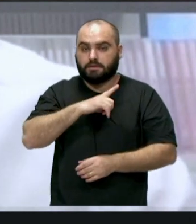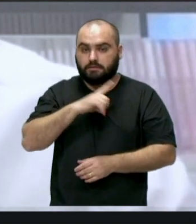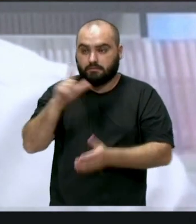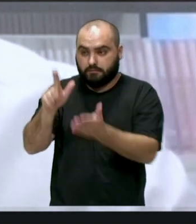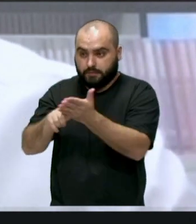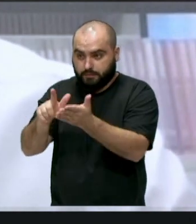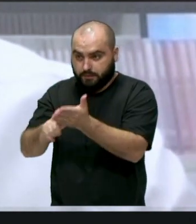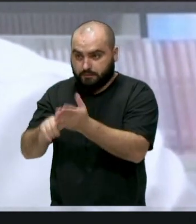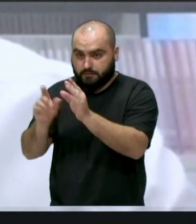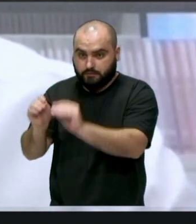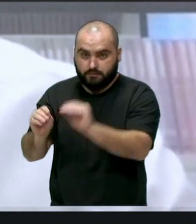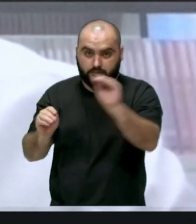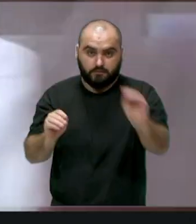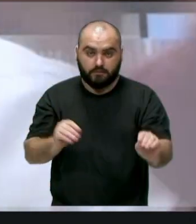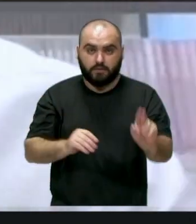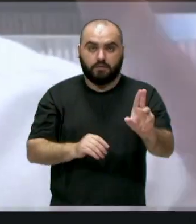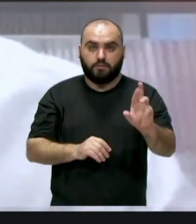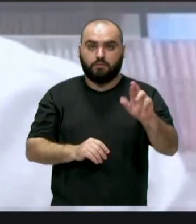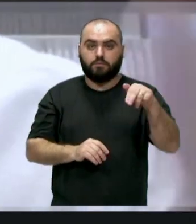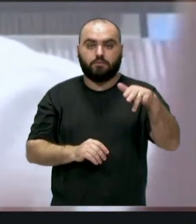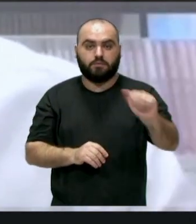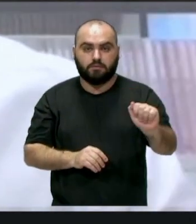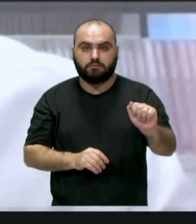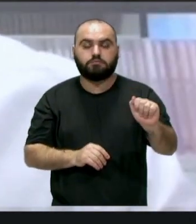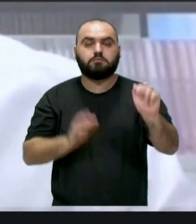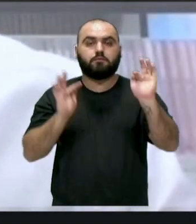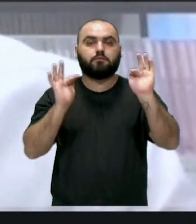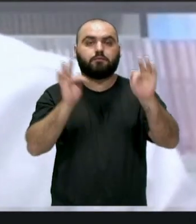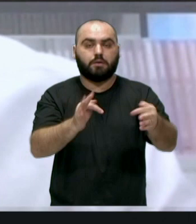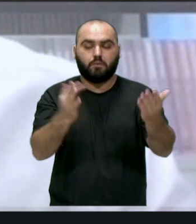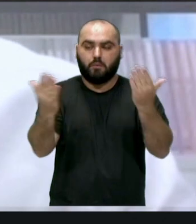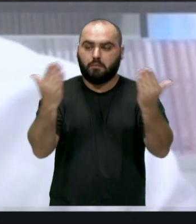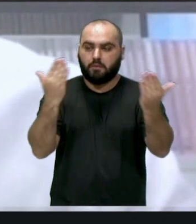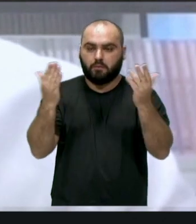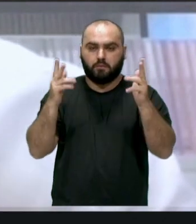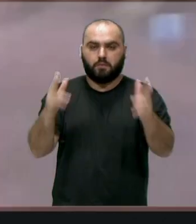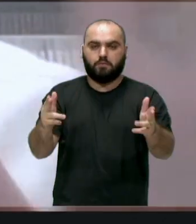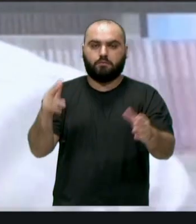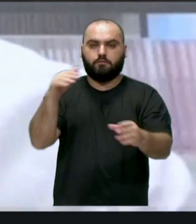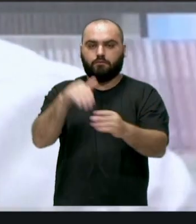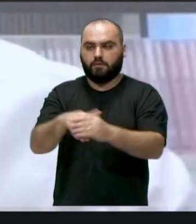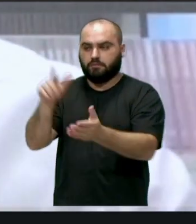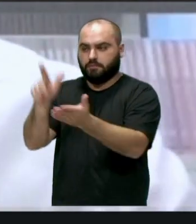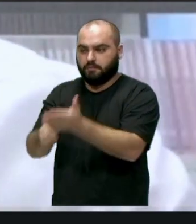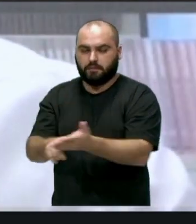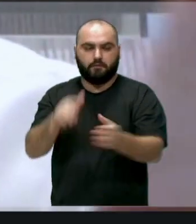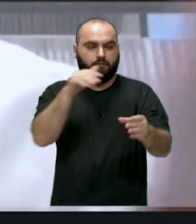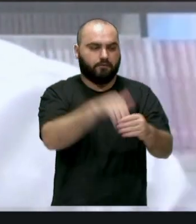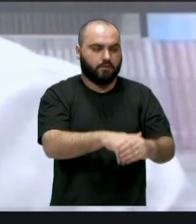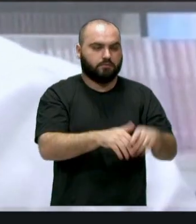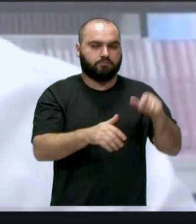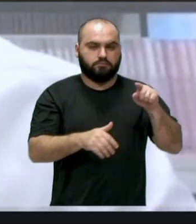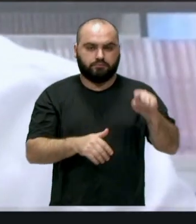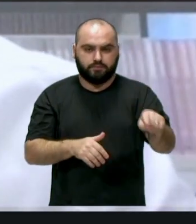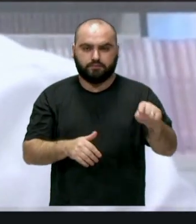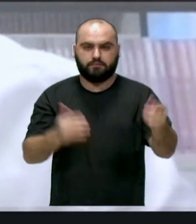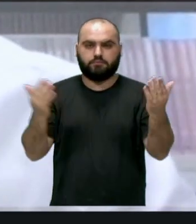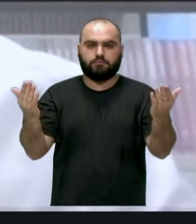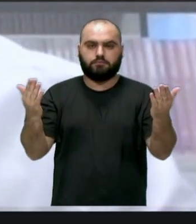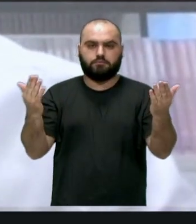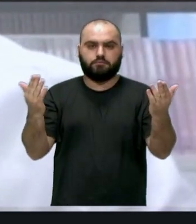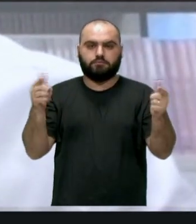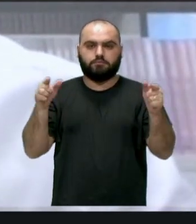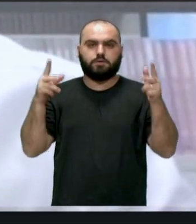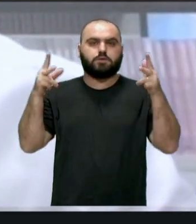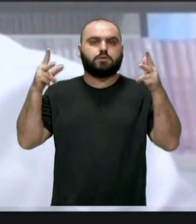foram passados para a urna eletrônica e, ao final, foi comparado exatamente os votos do papel com o voto eletrônico, foi